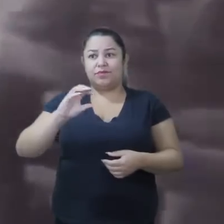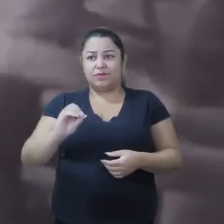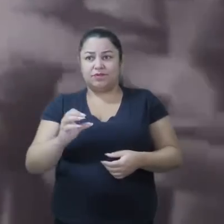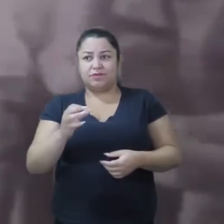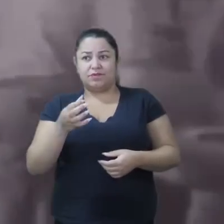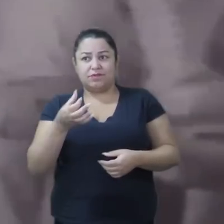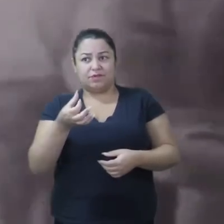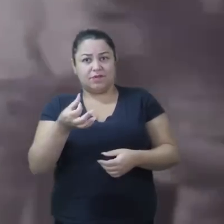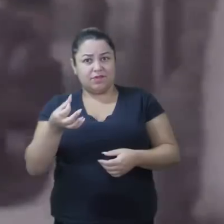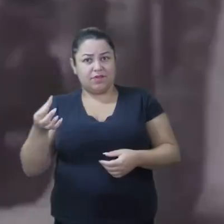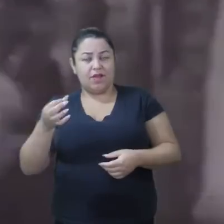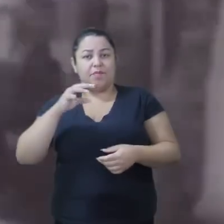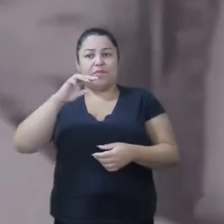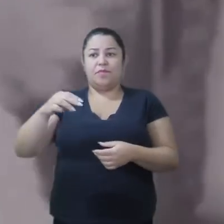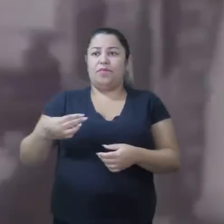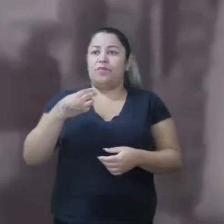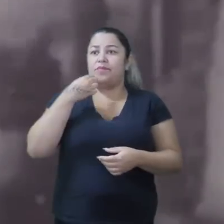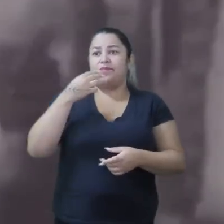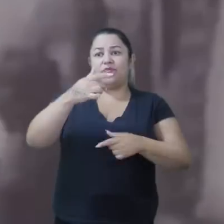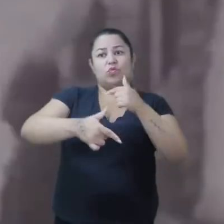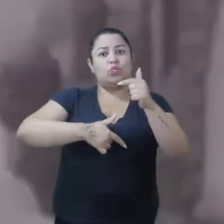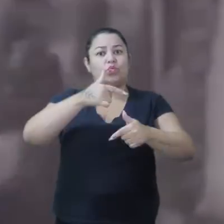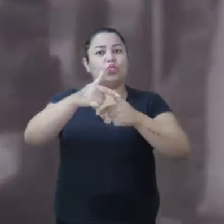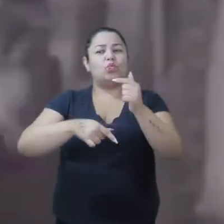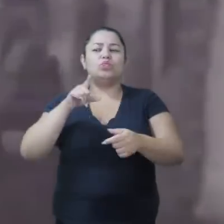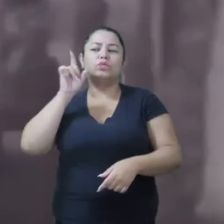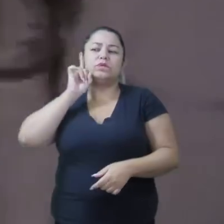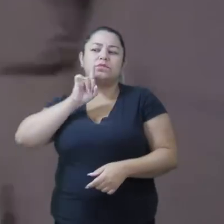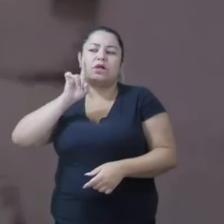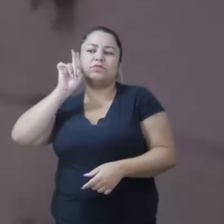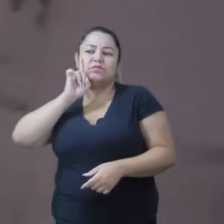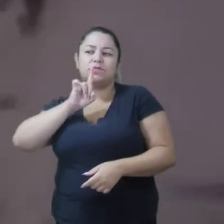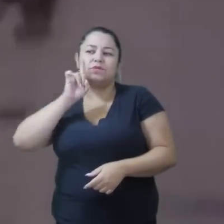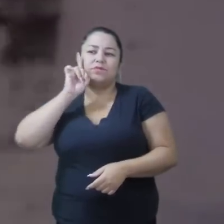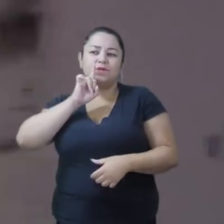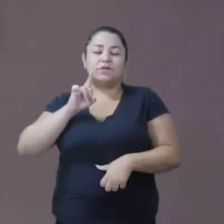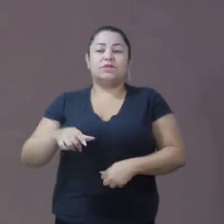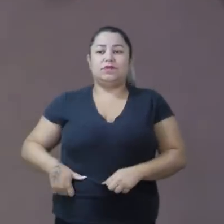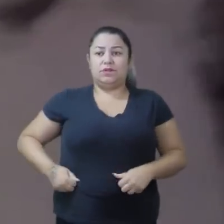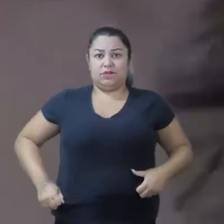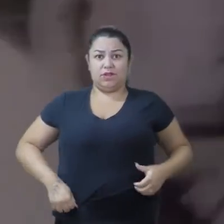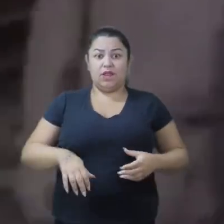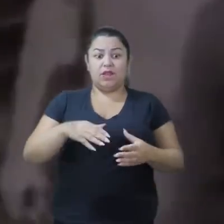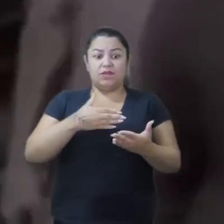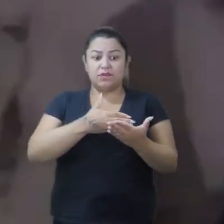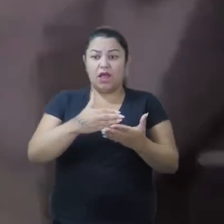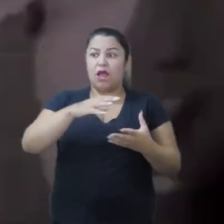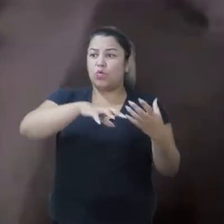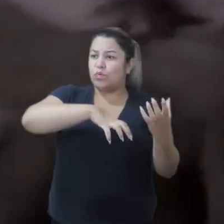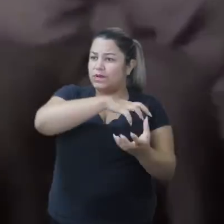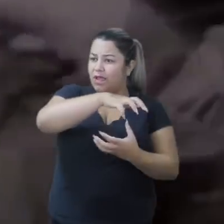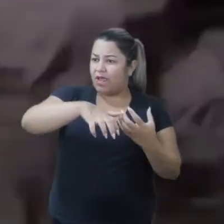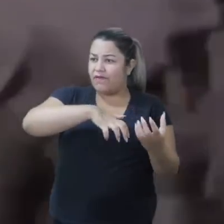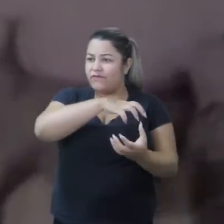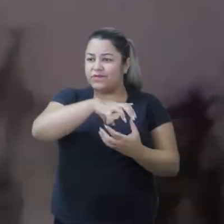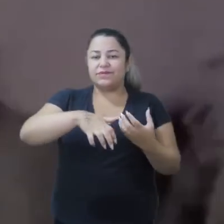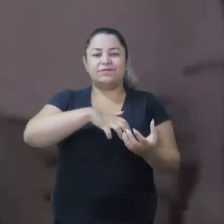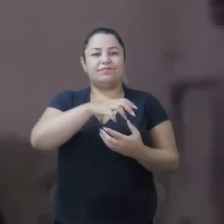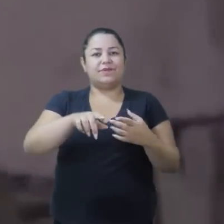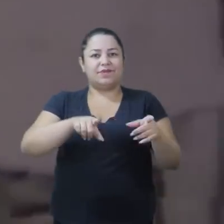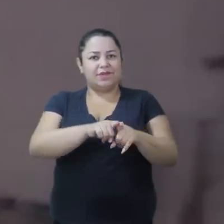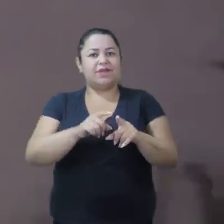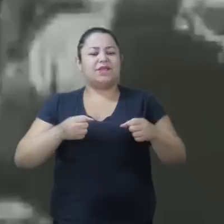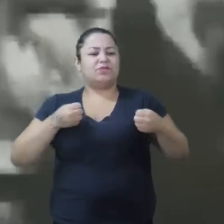1886, milhares de trabalhadores nos Estados Unidos iniciaram greves e manifestações para reivindicar